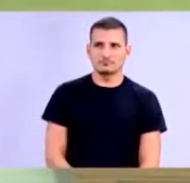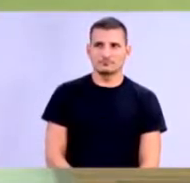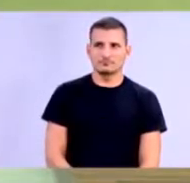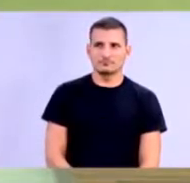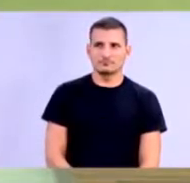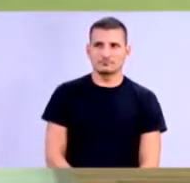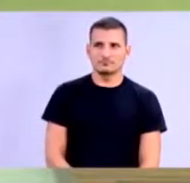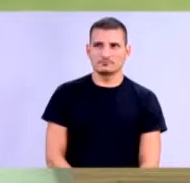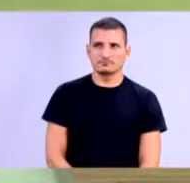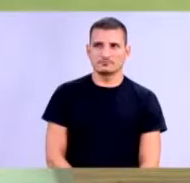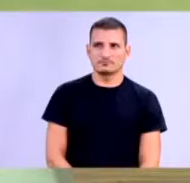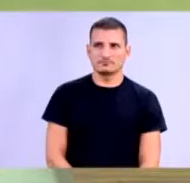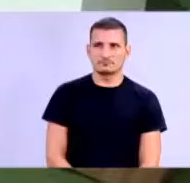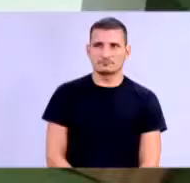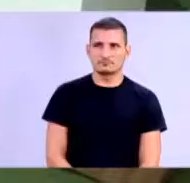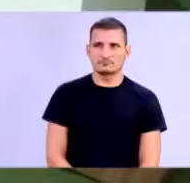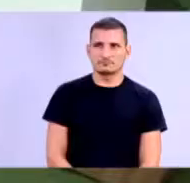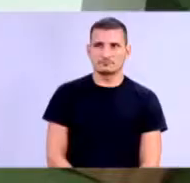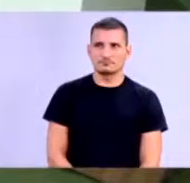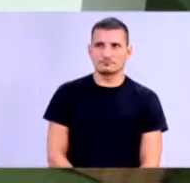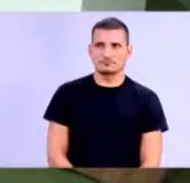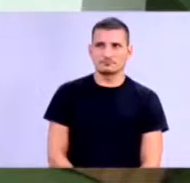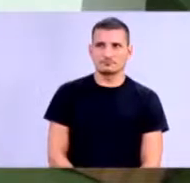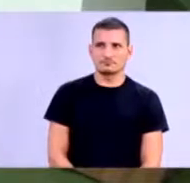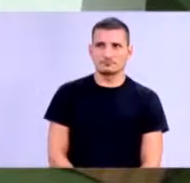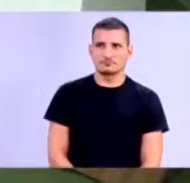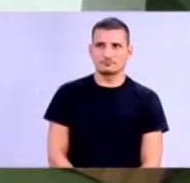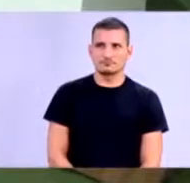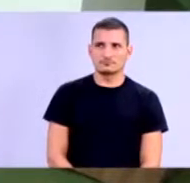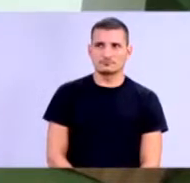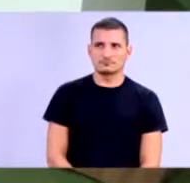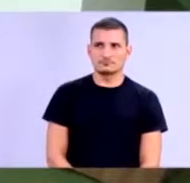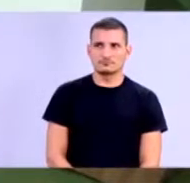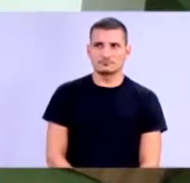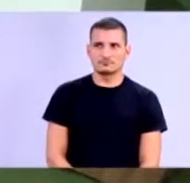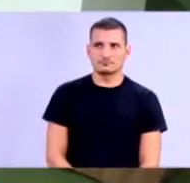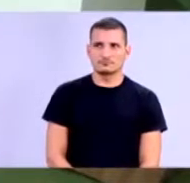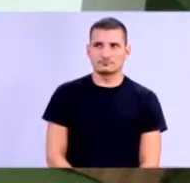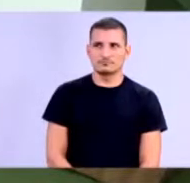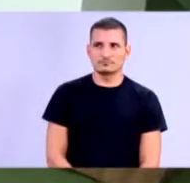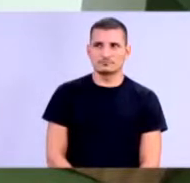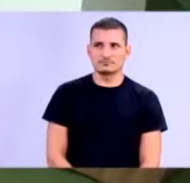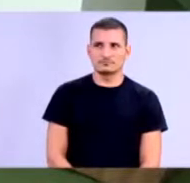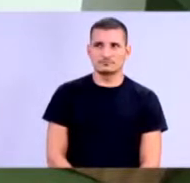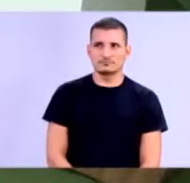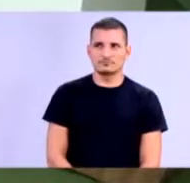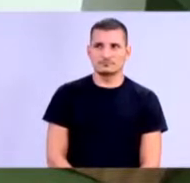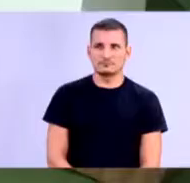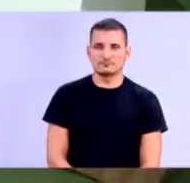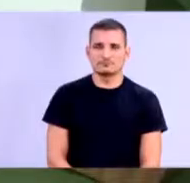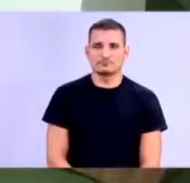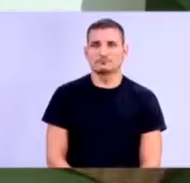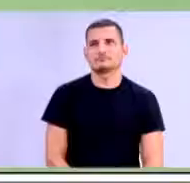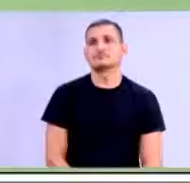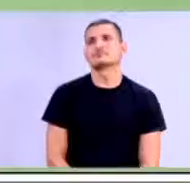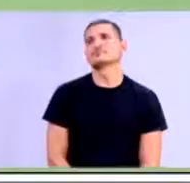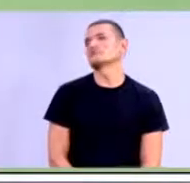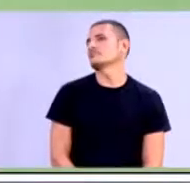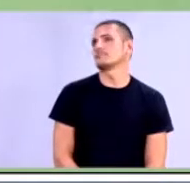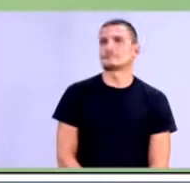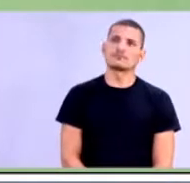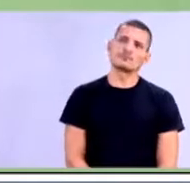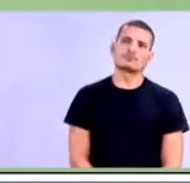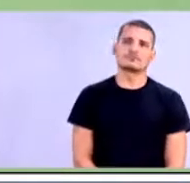nessa resposta aí. Tá certo. Então vamos falar a 4, que a professora disse que eles estão gritando. A questão